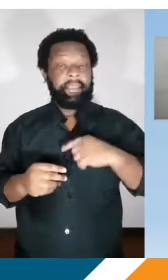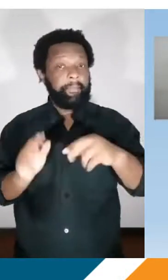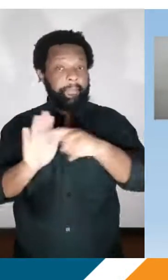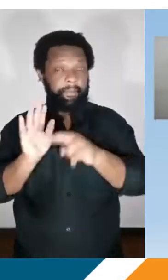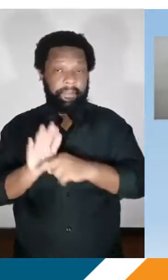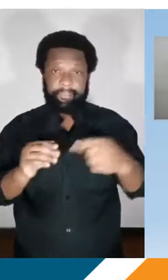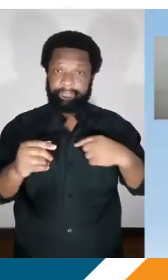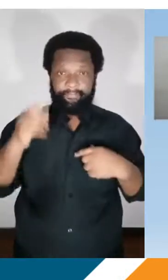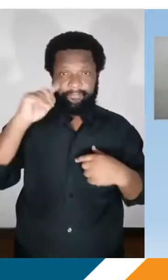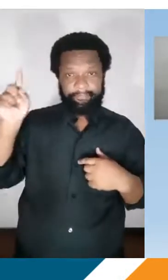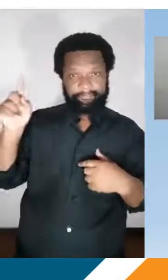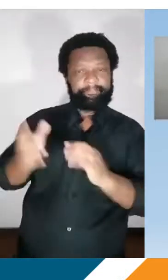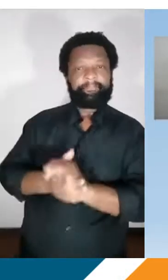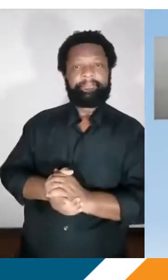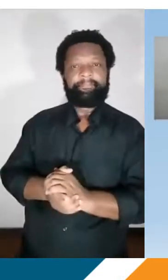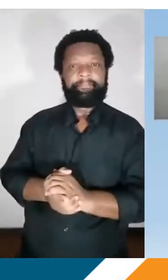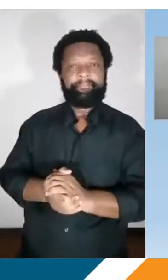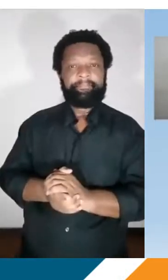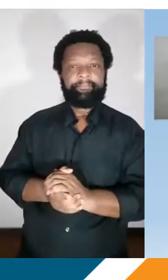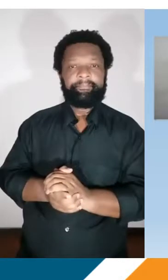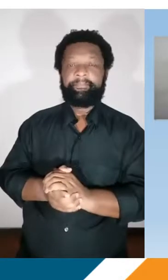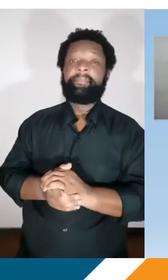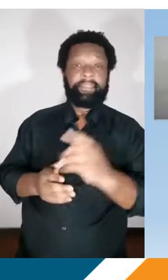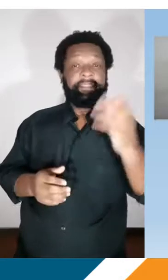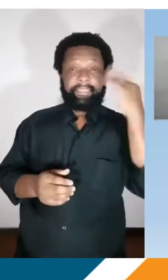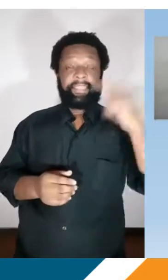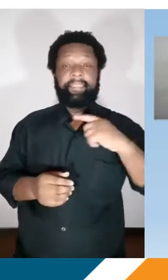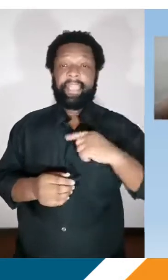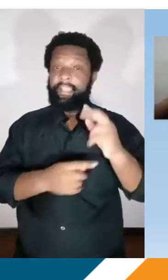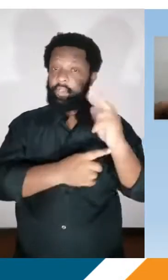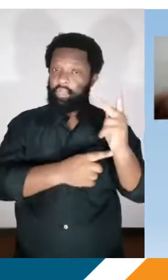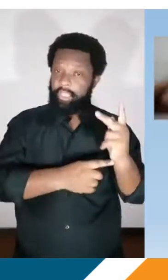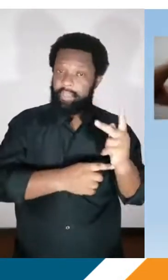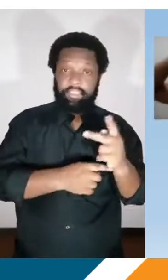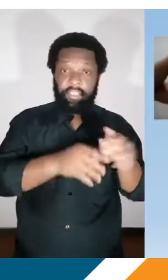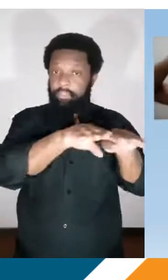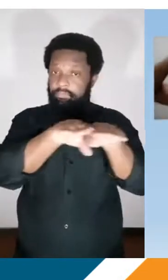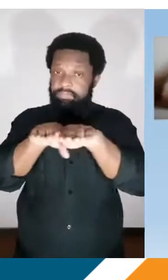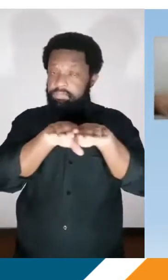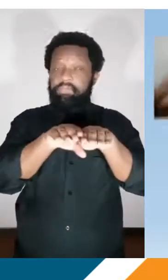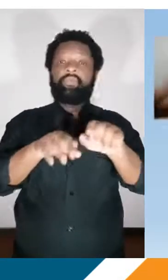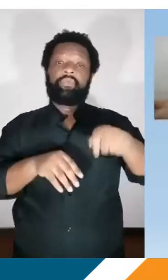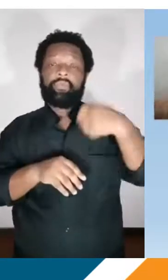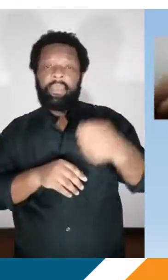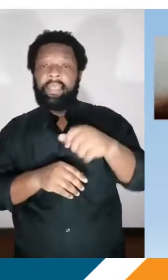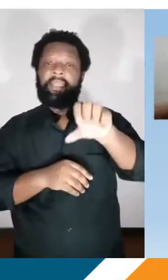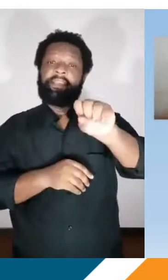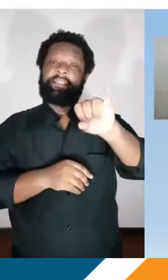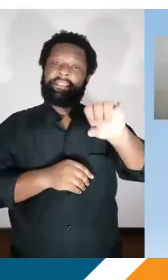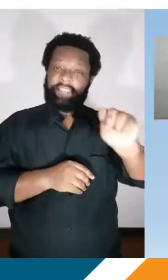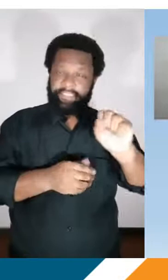mesmo princípio, está se ligando a esse grupo todo aqui, e eu sei que tem hidrogênio. Se ambos estão no mesmo plano, eu sei também que